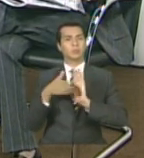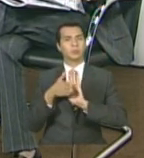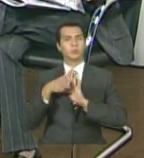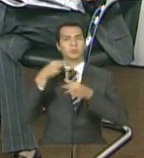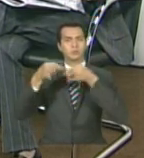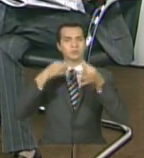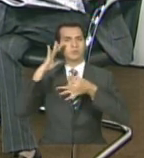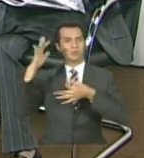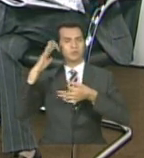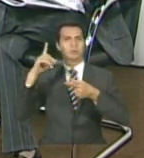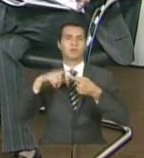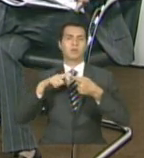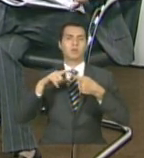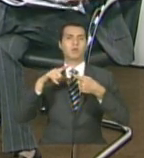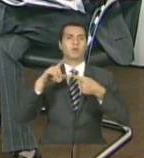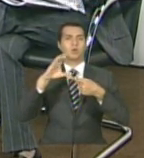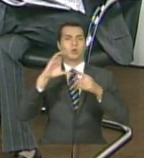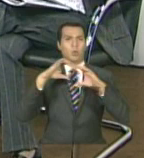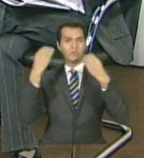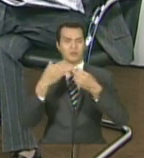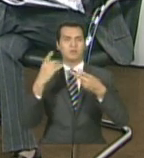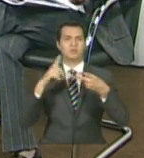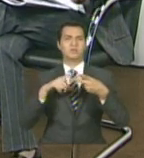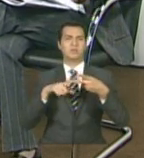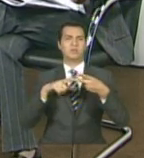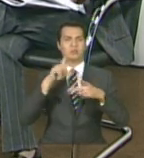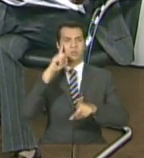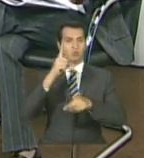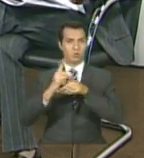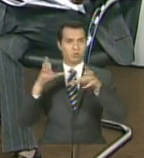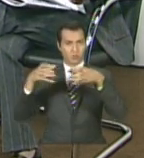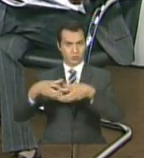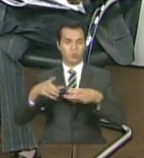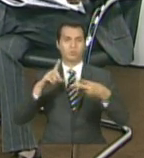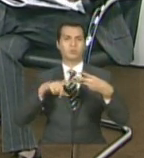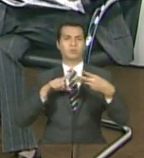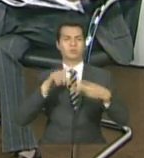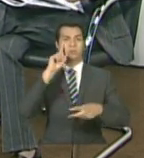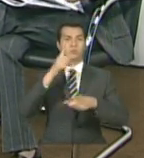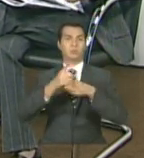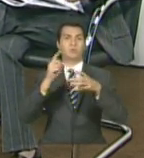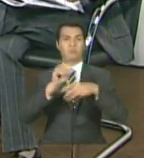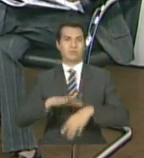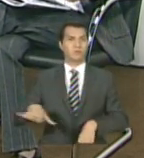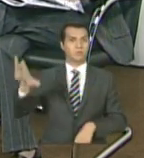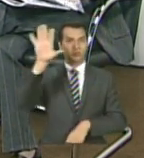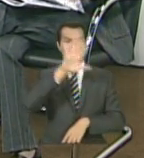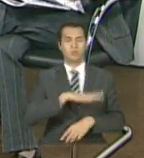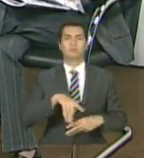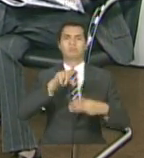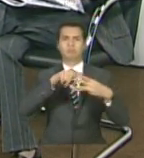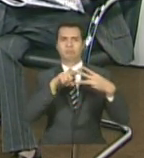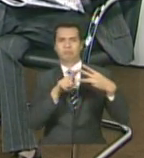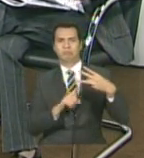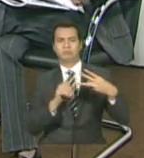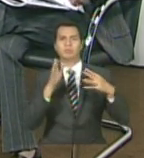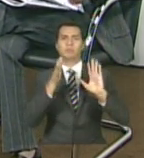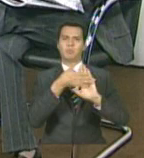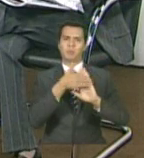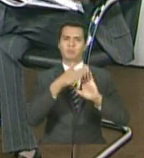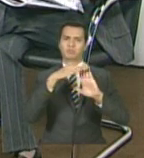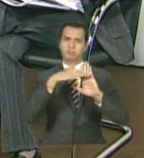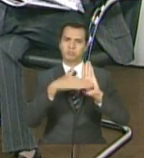das conferências, dos encontros temáticos, desses encontros nacionais. Então, como você pode observar,